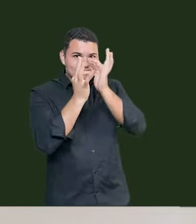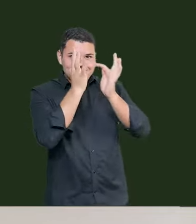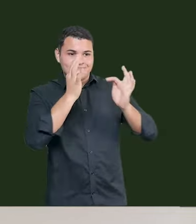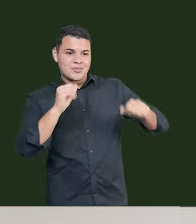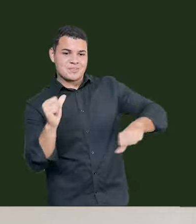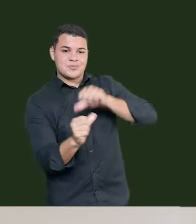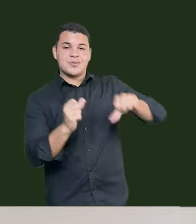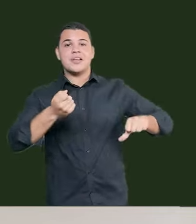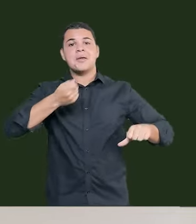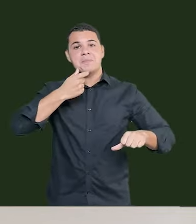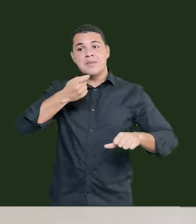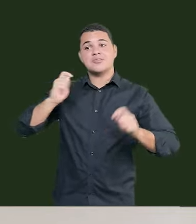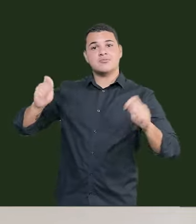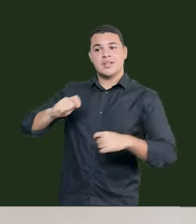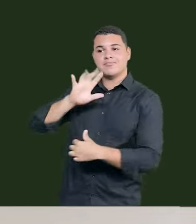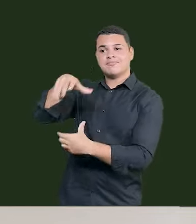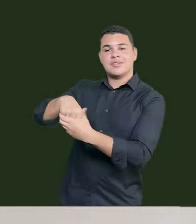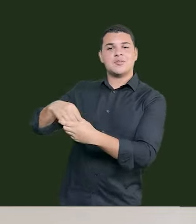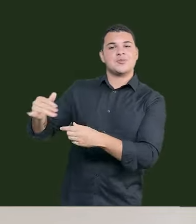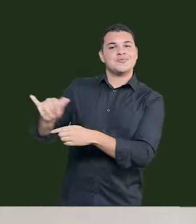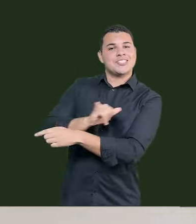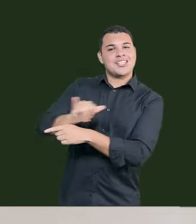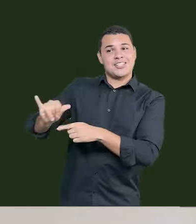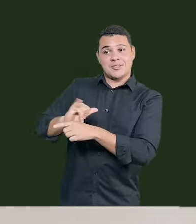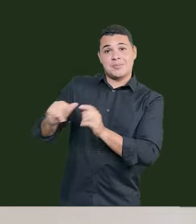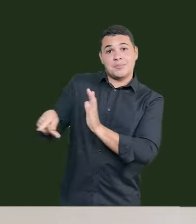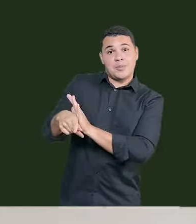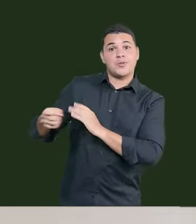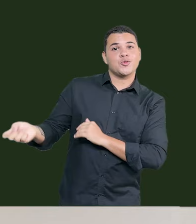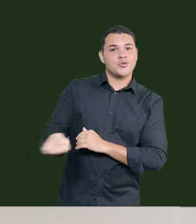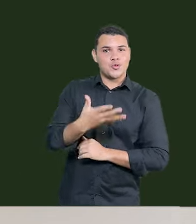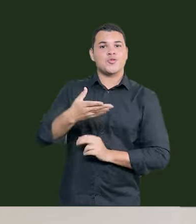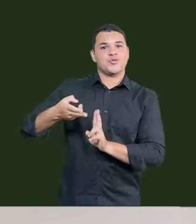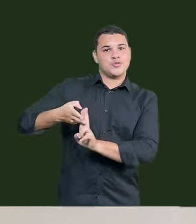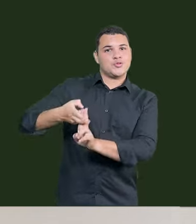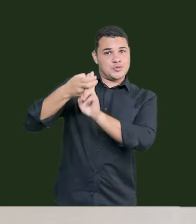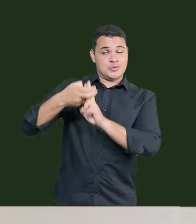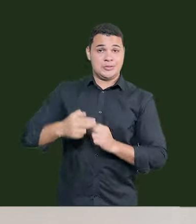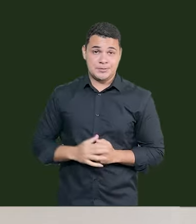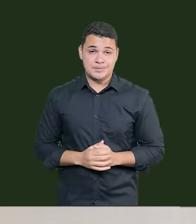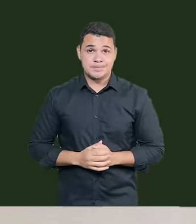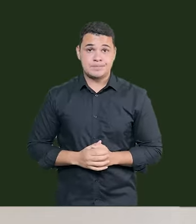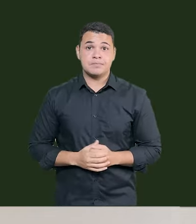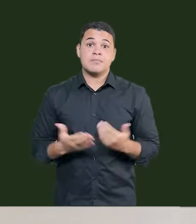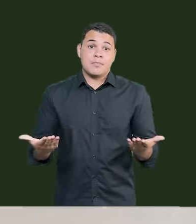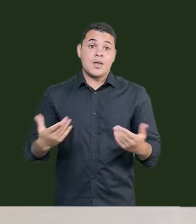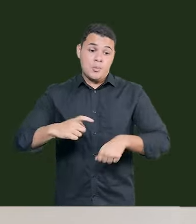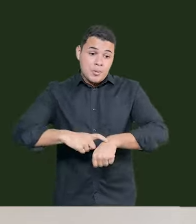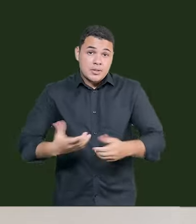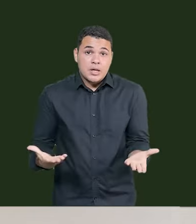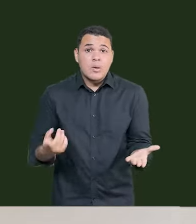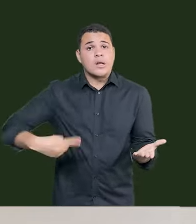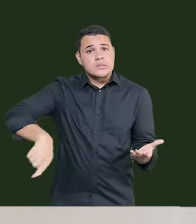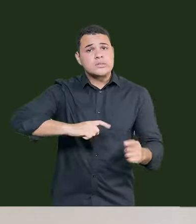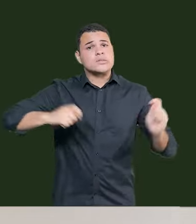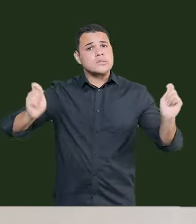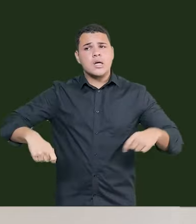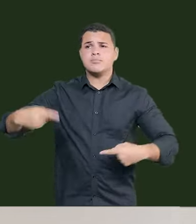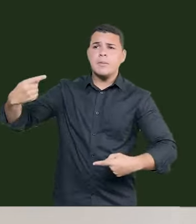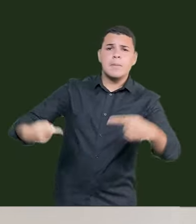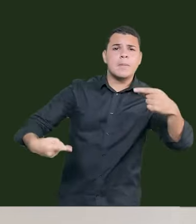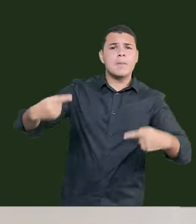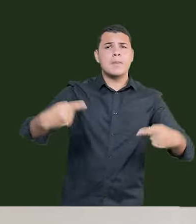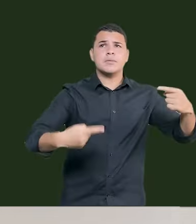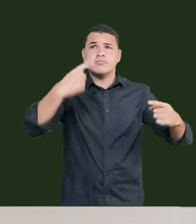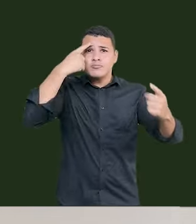esse tema para a reconstrução nacional, principalmente no Sistema Único de Saúde. É momento de discutir as